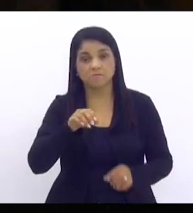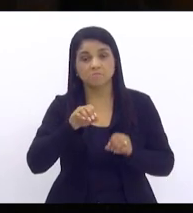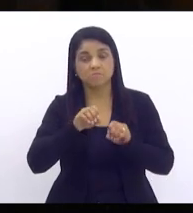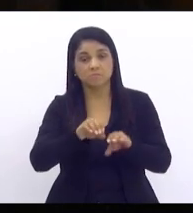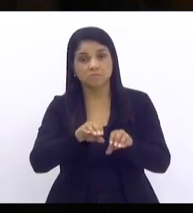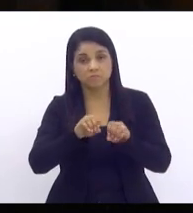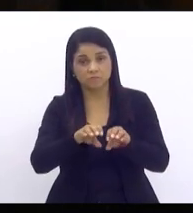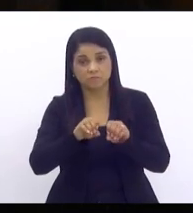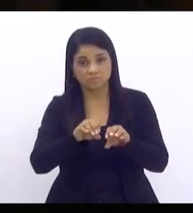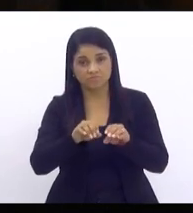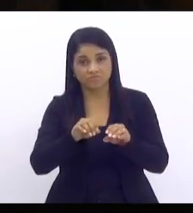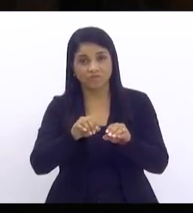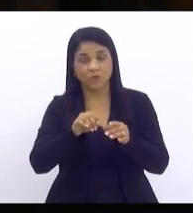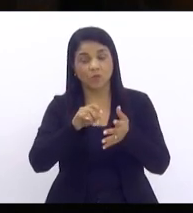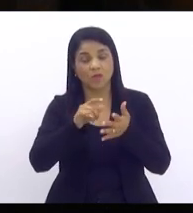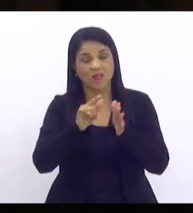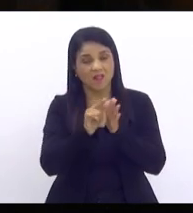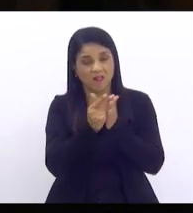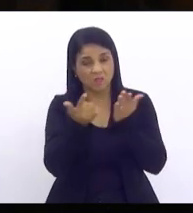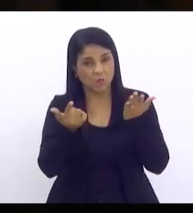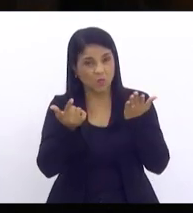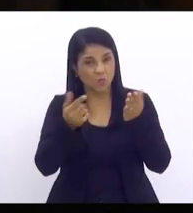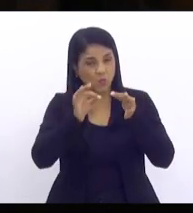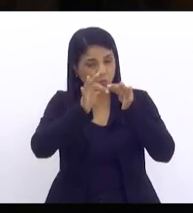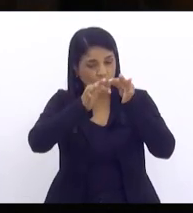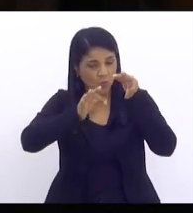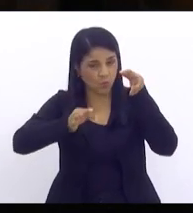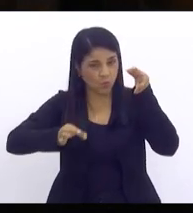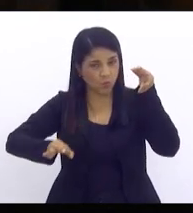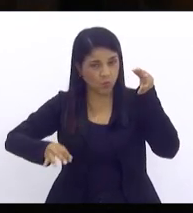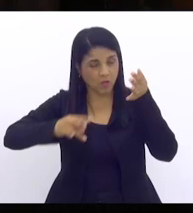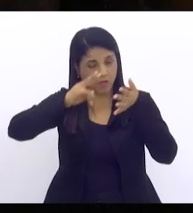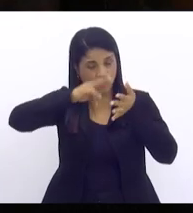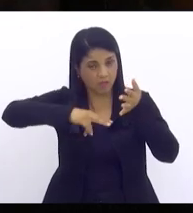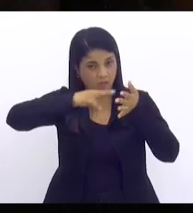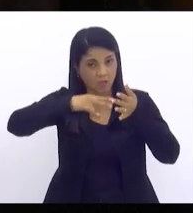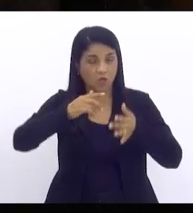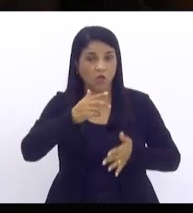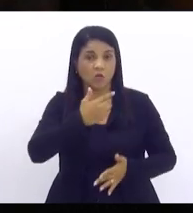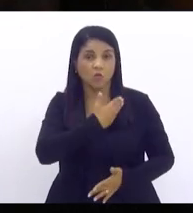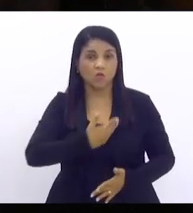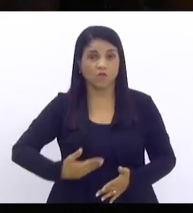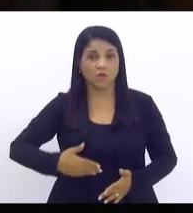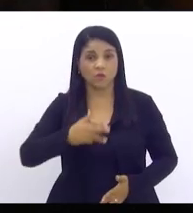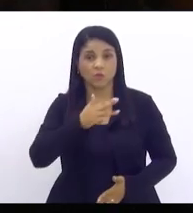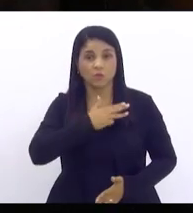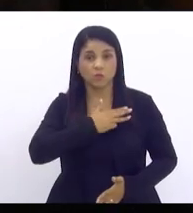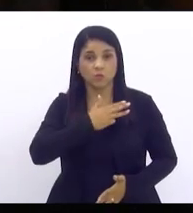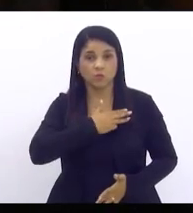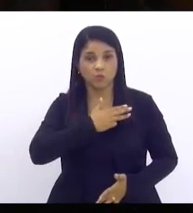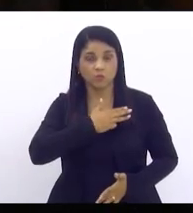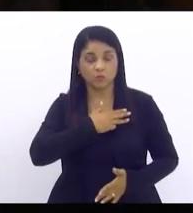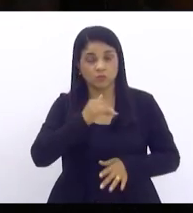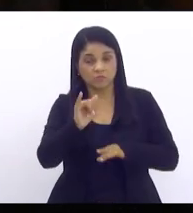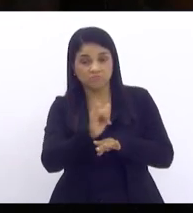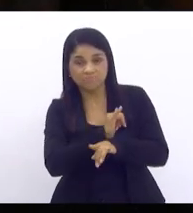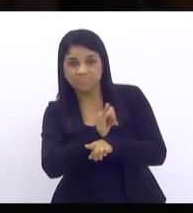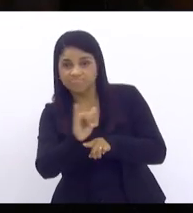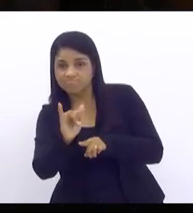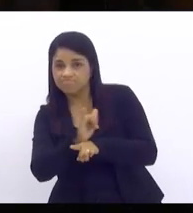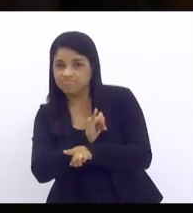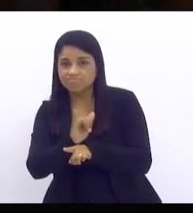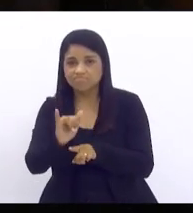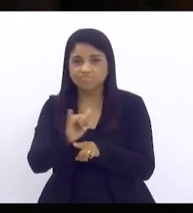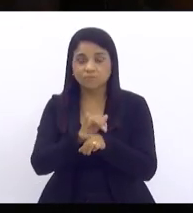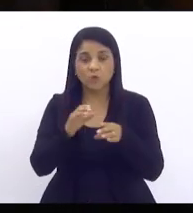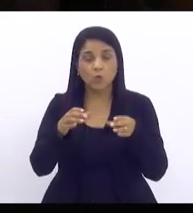mas lerei só o primeiro parágrafo. O governo Lula deu espaços estratégicos para